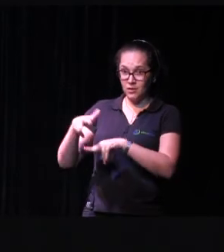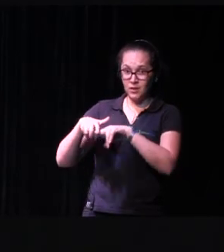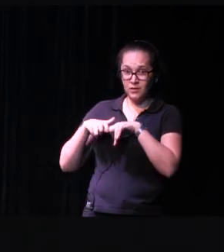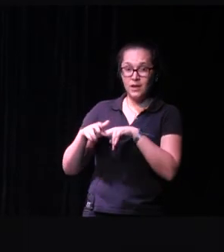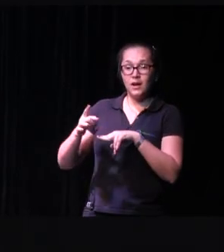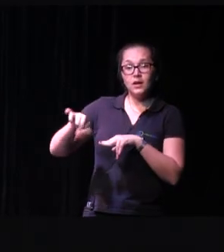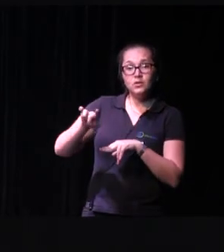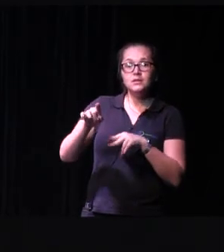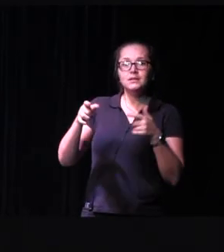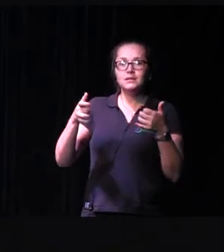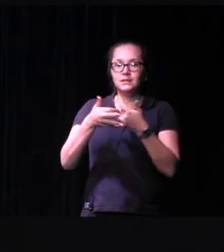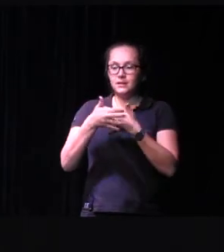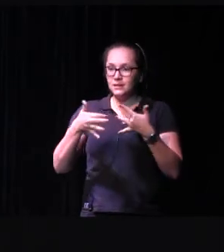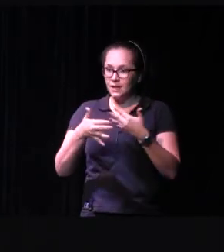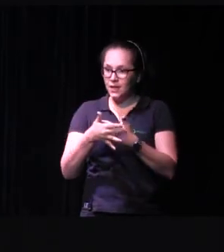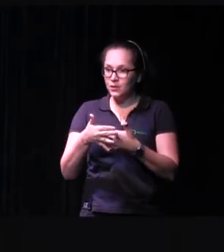século XXI,